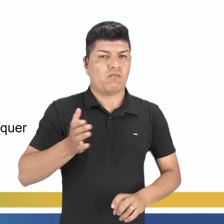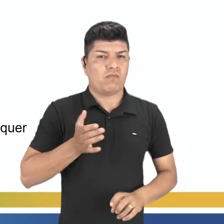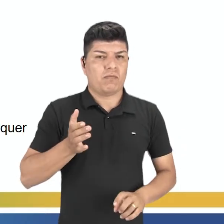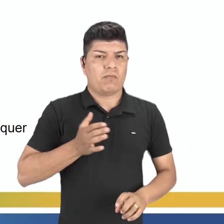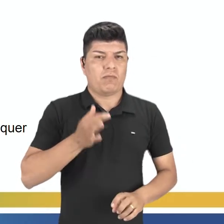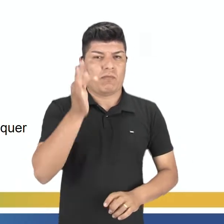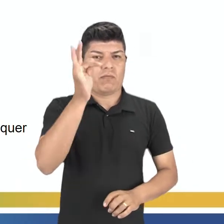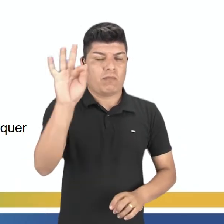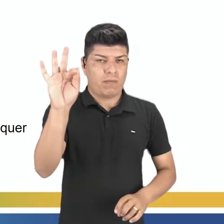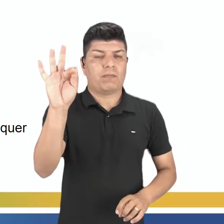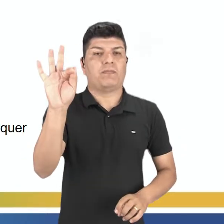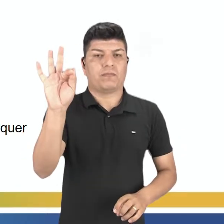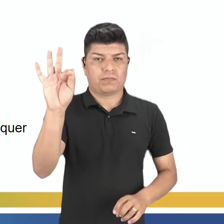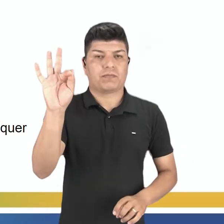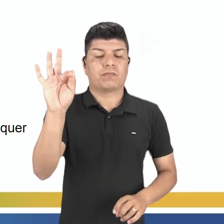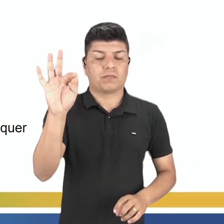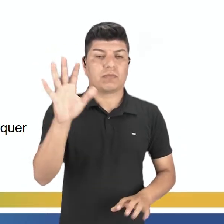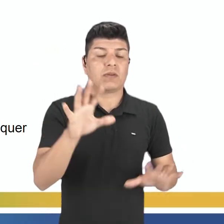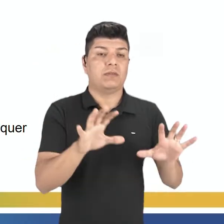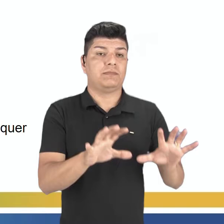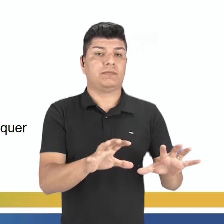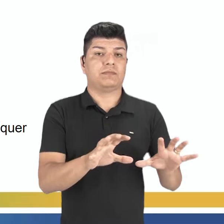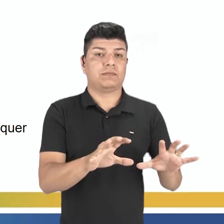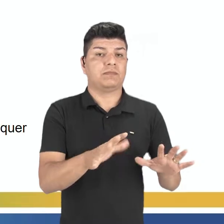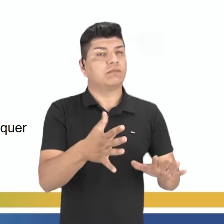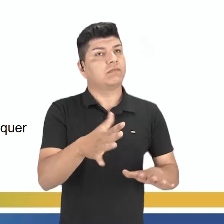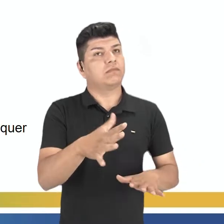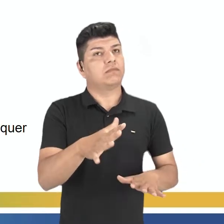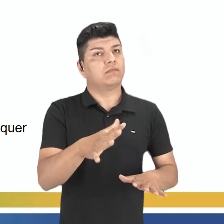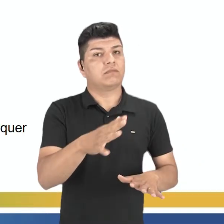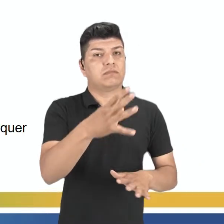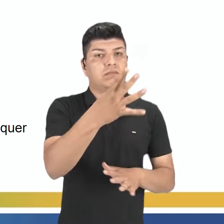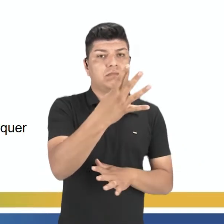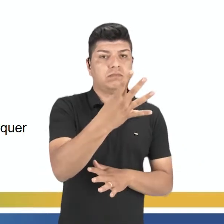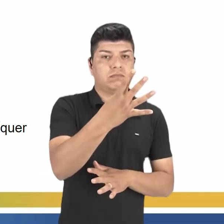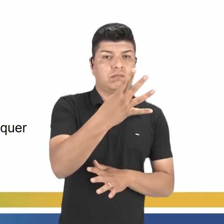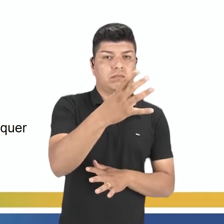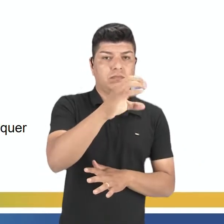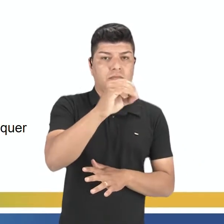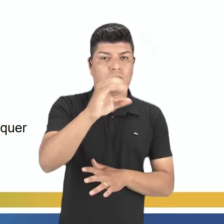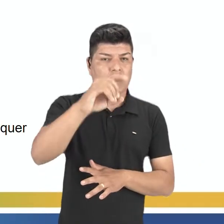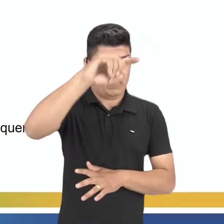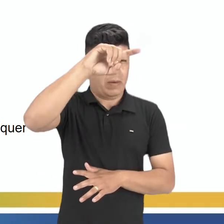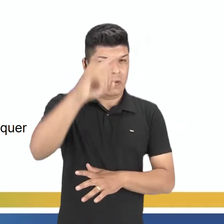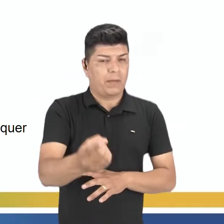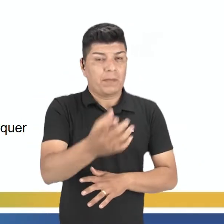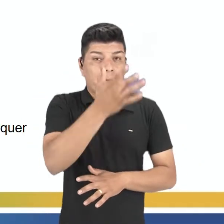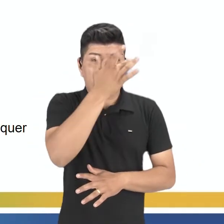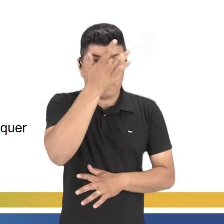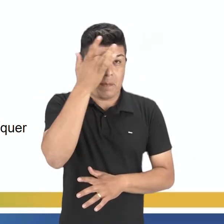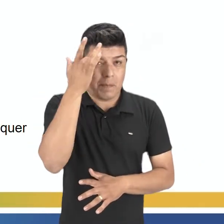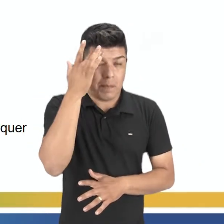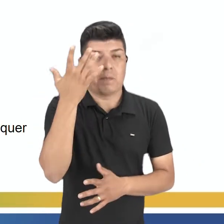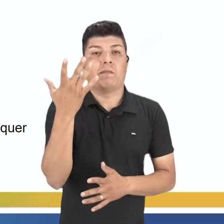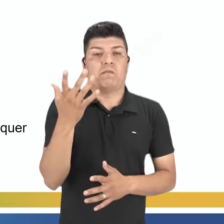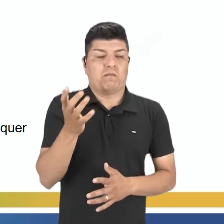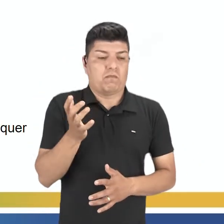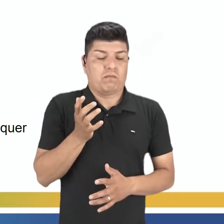nobreza francesa, que nesse caso chega aí mais ou menos a 400 mil pessoas, com todo o luxo e o